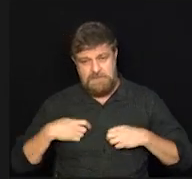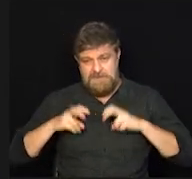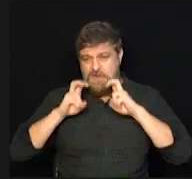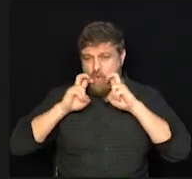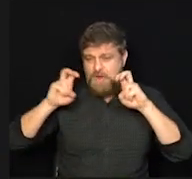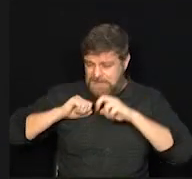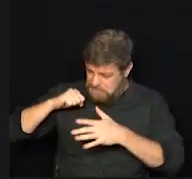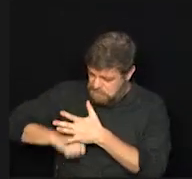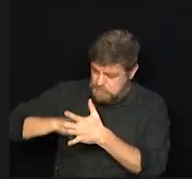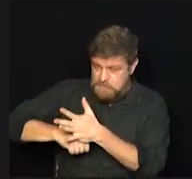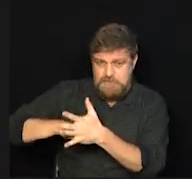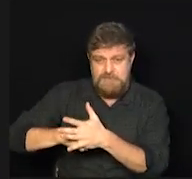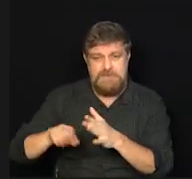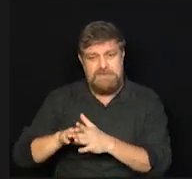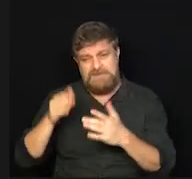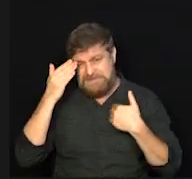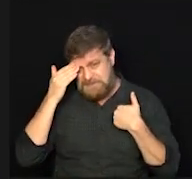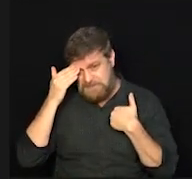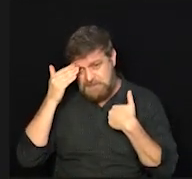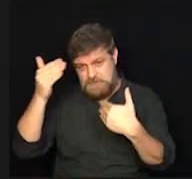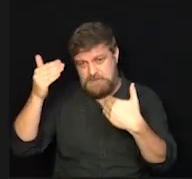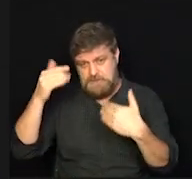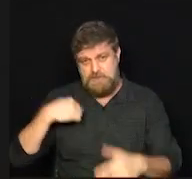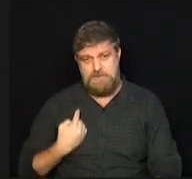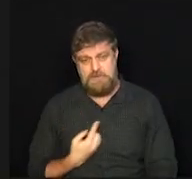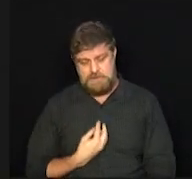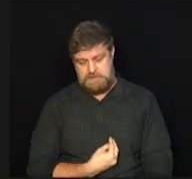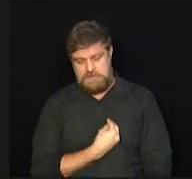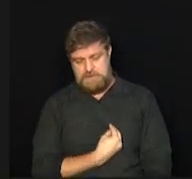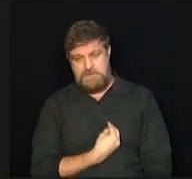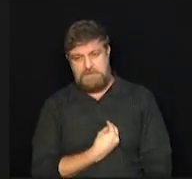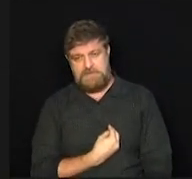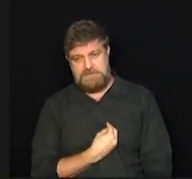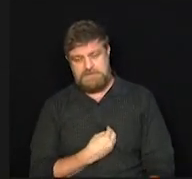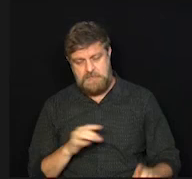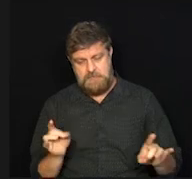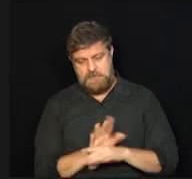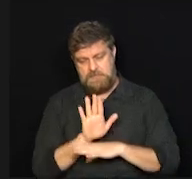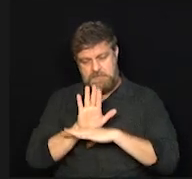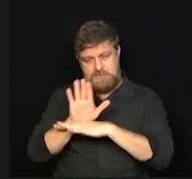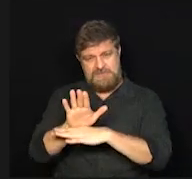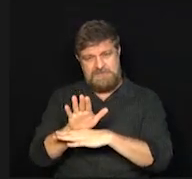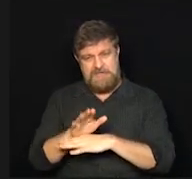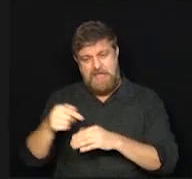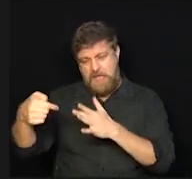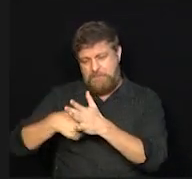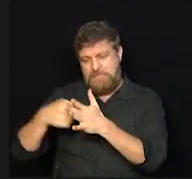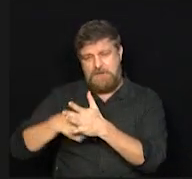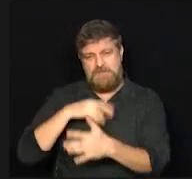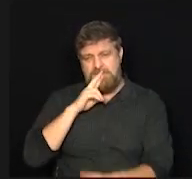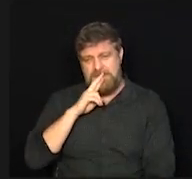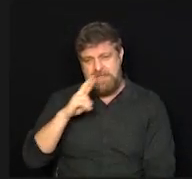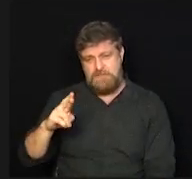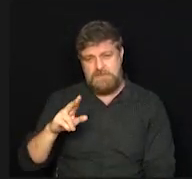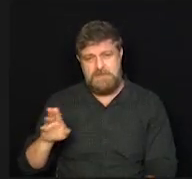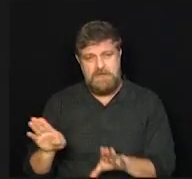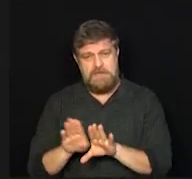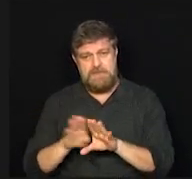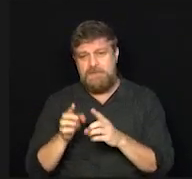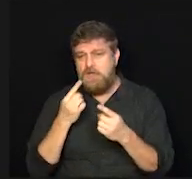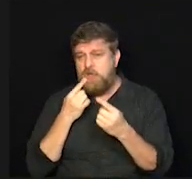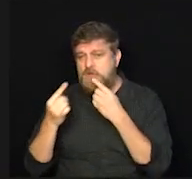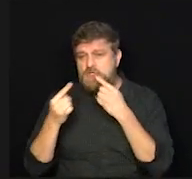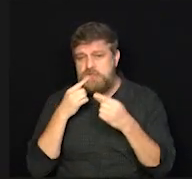gritos de luta a nossa gratidão estamos aqui à disposição para responder as perguntas e para conseguir Paulo